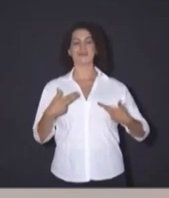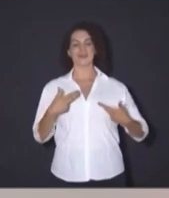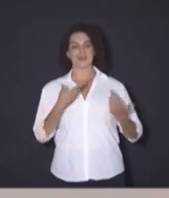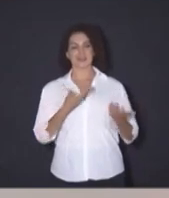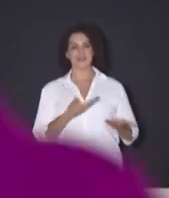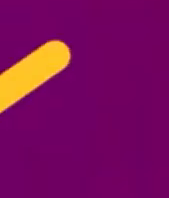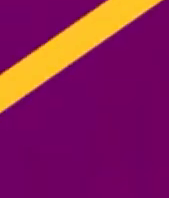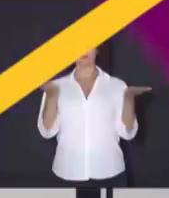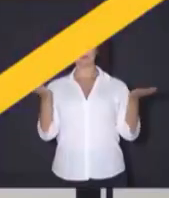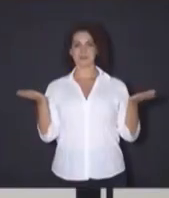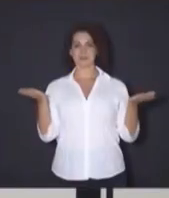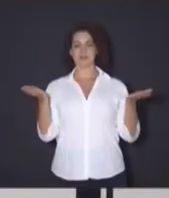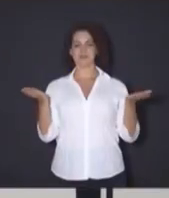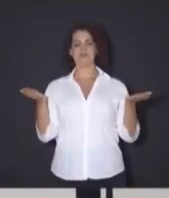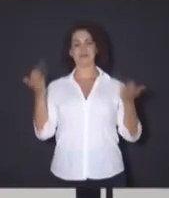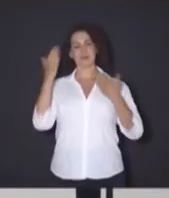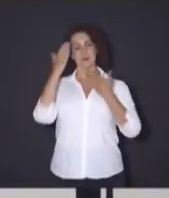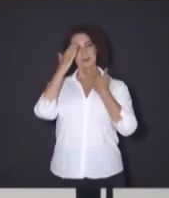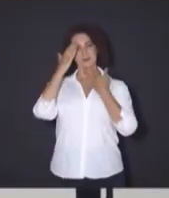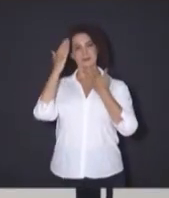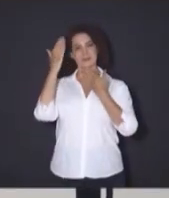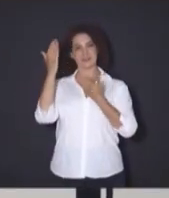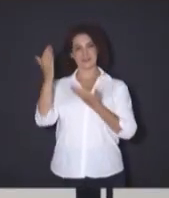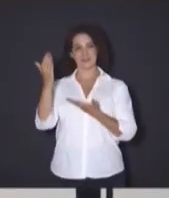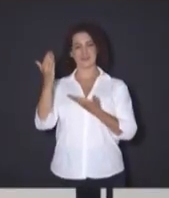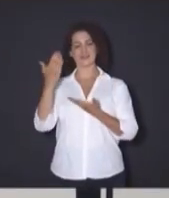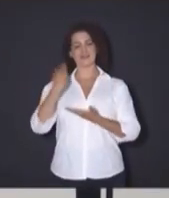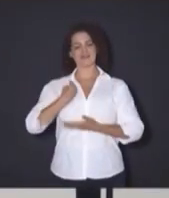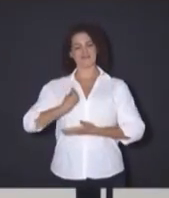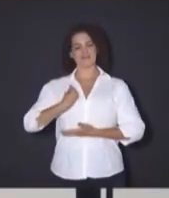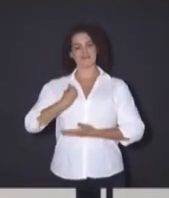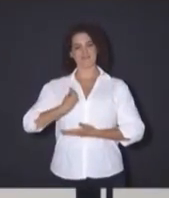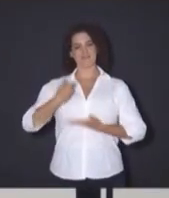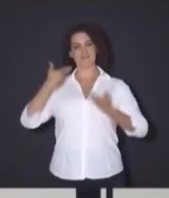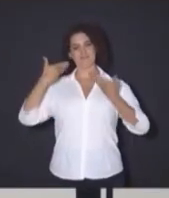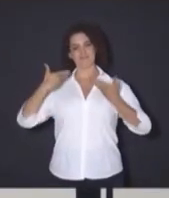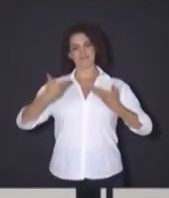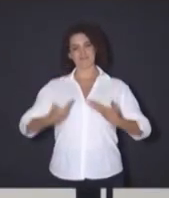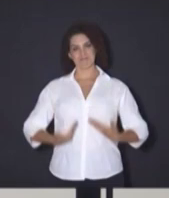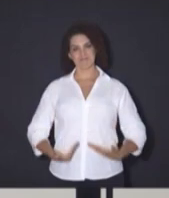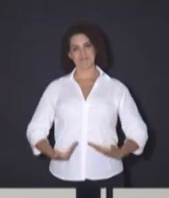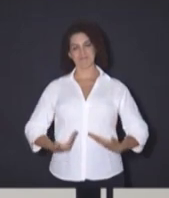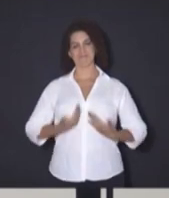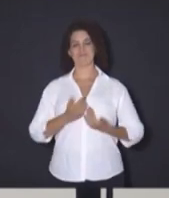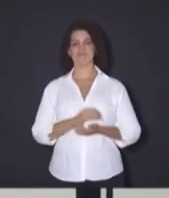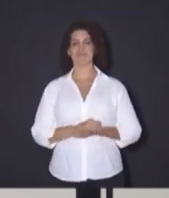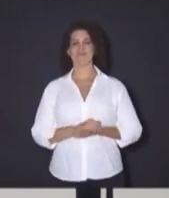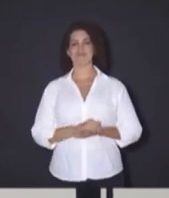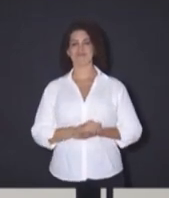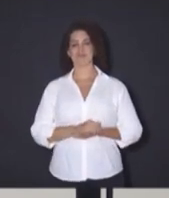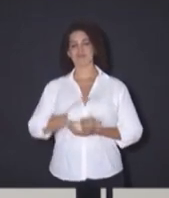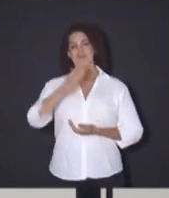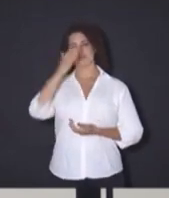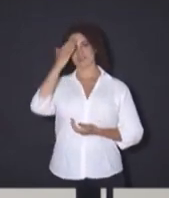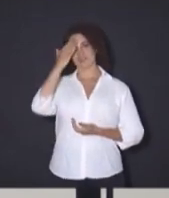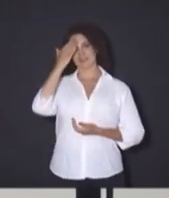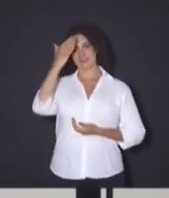Makota Valdina. Eu agradeço por estar aqui, por ter essa